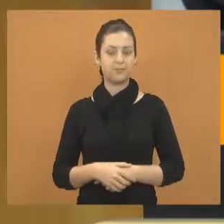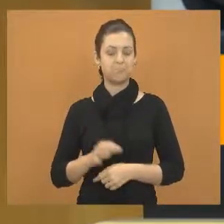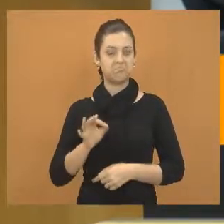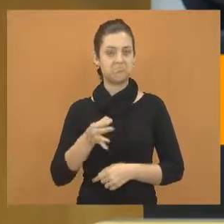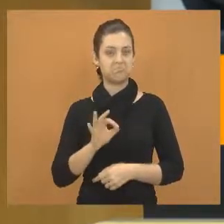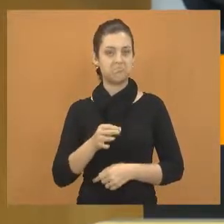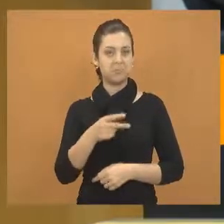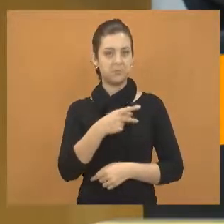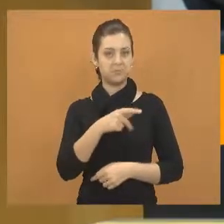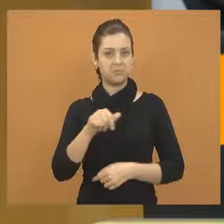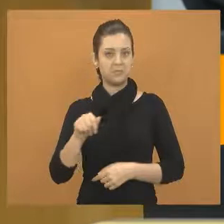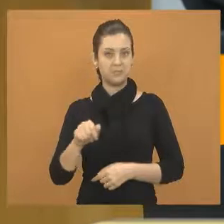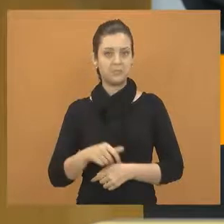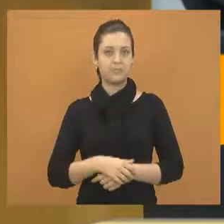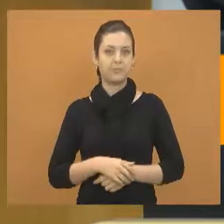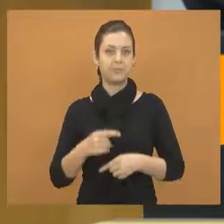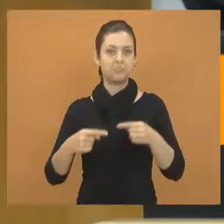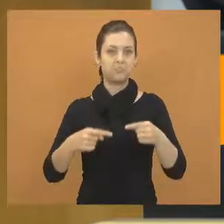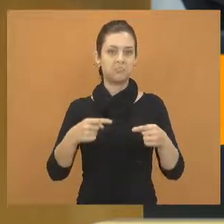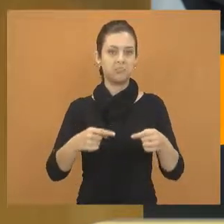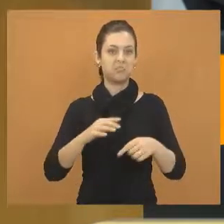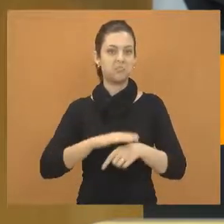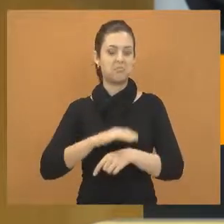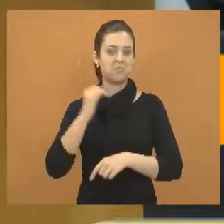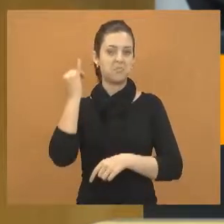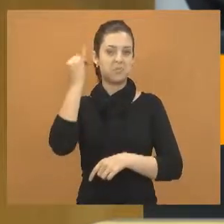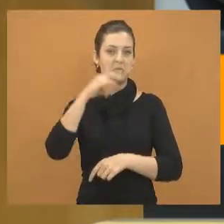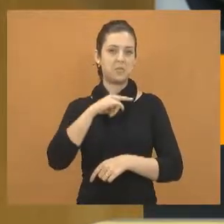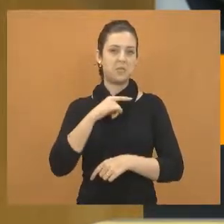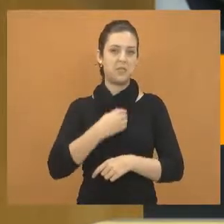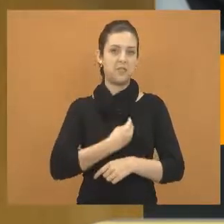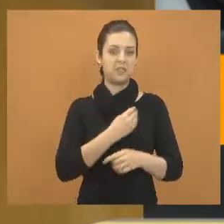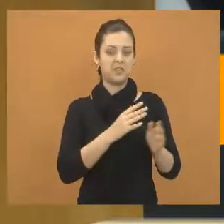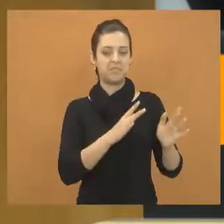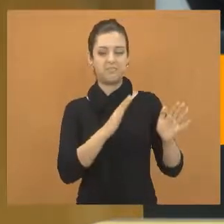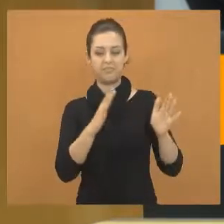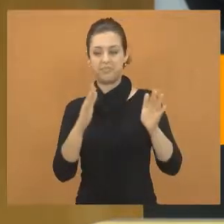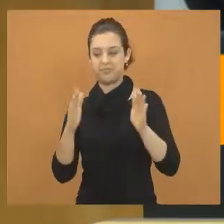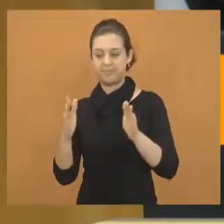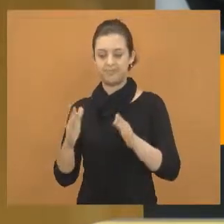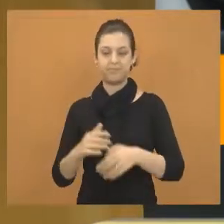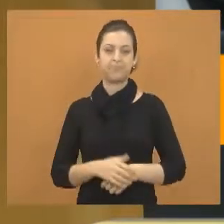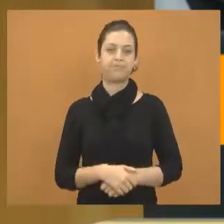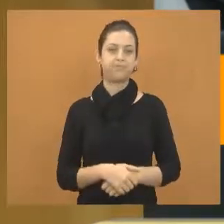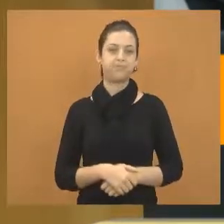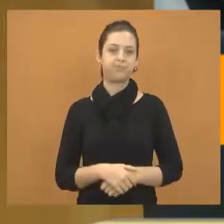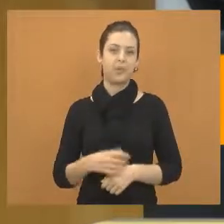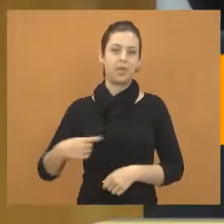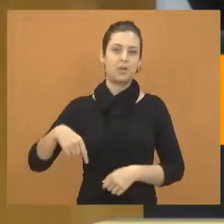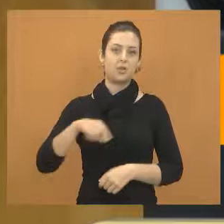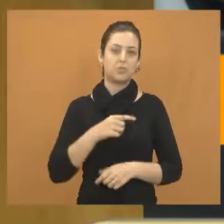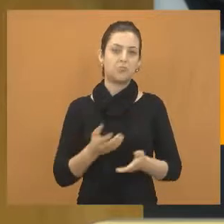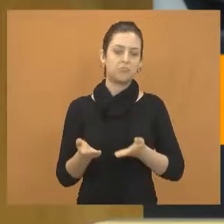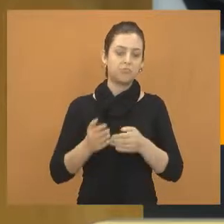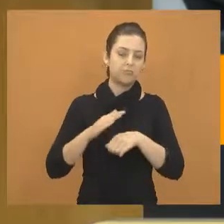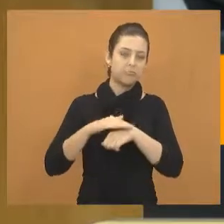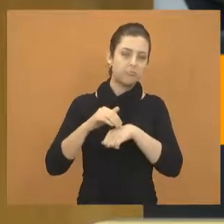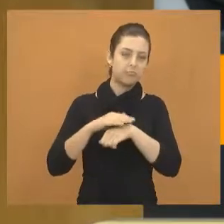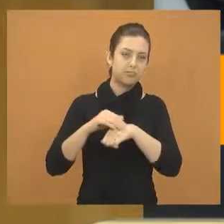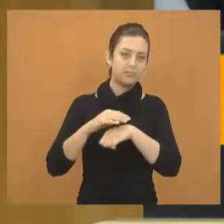acho que é o PPA, é uma das discussões mais importantes que tem na vida da cidade, e a gente tem que tratar com